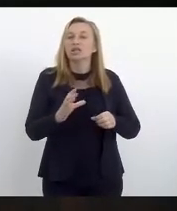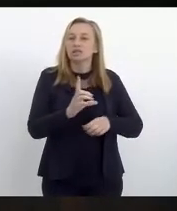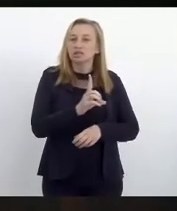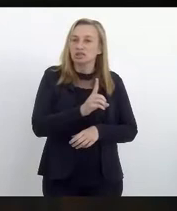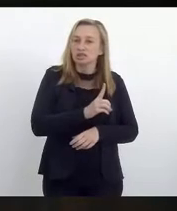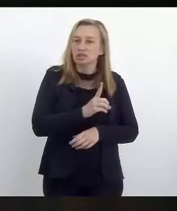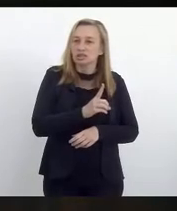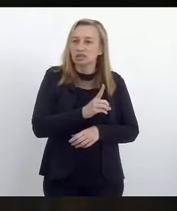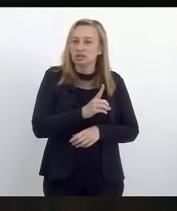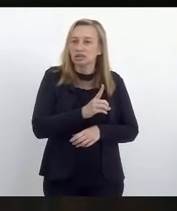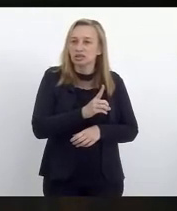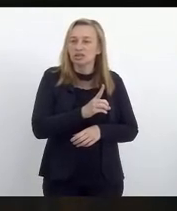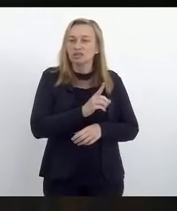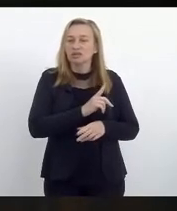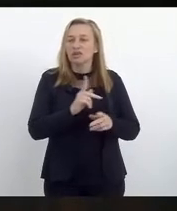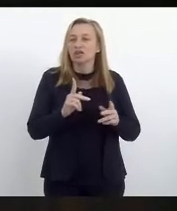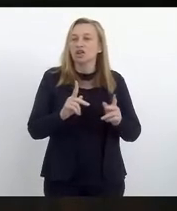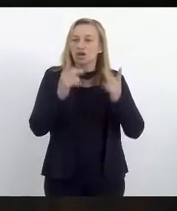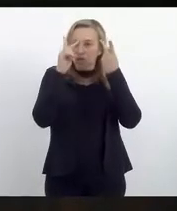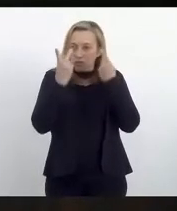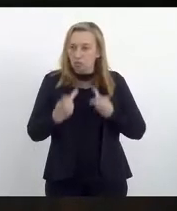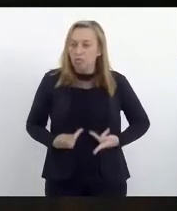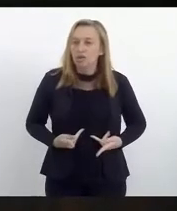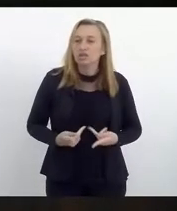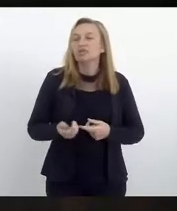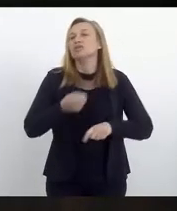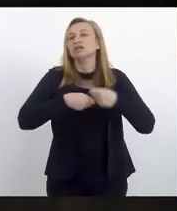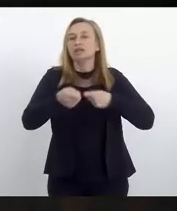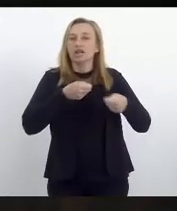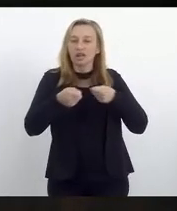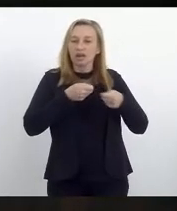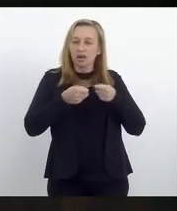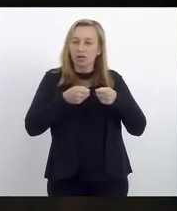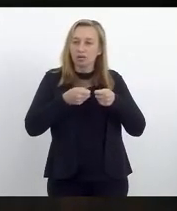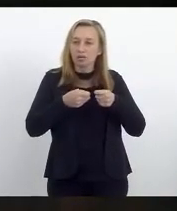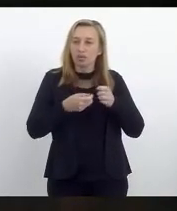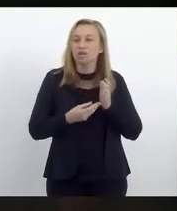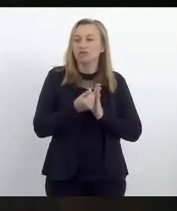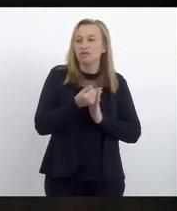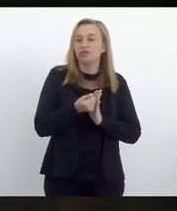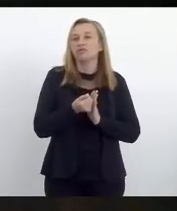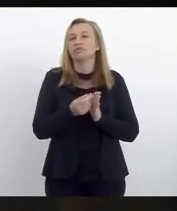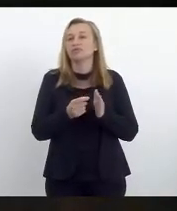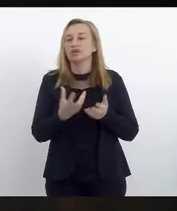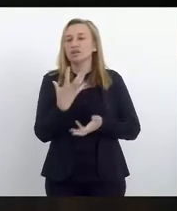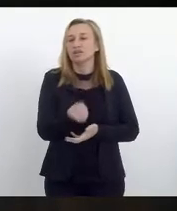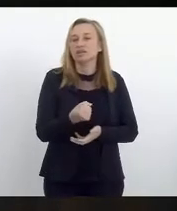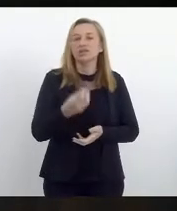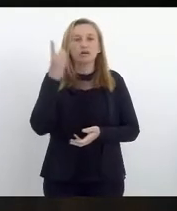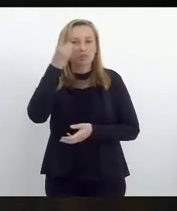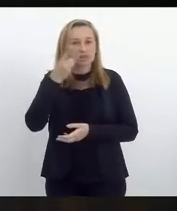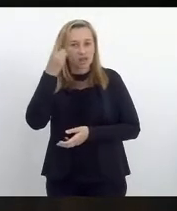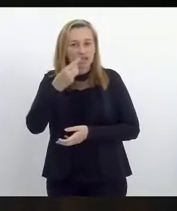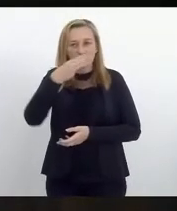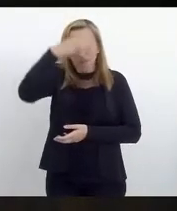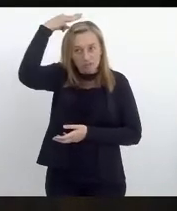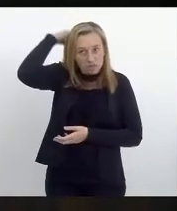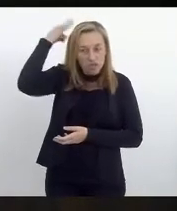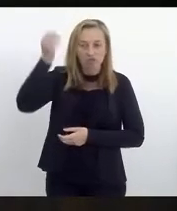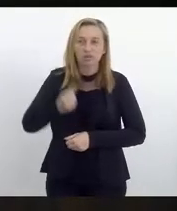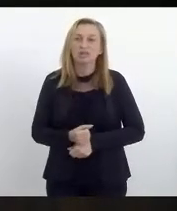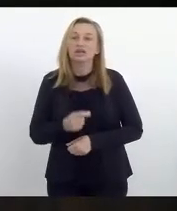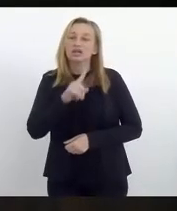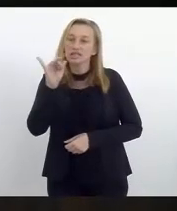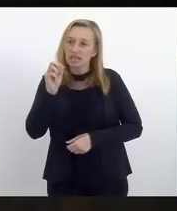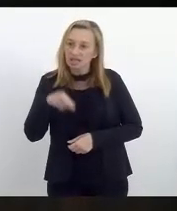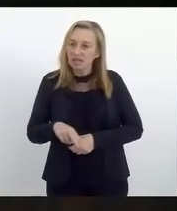Direitos Humanos e Cidadania, favorável, de Orçamento, Finanças, Fiscalização Financeira e Controle, favorável. Relatores, deputado Márcio Pacheco,